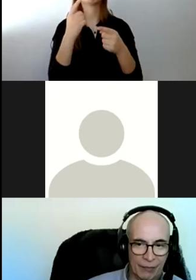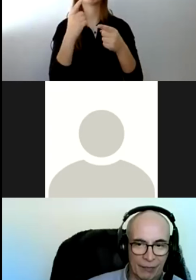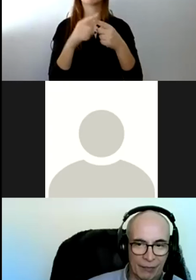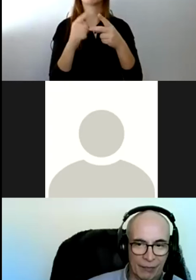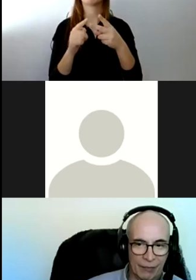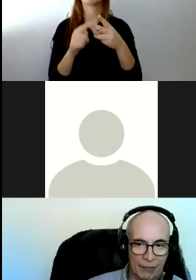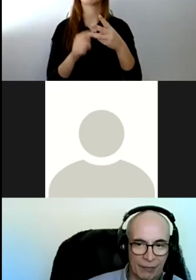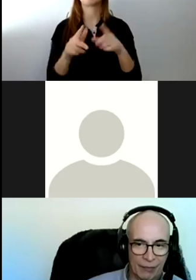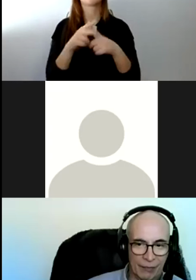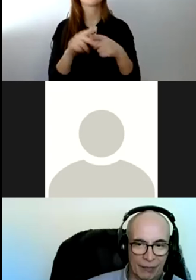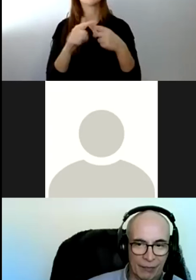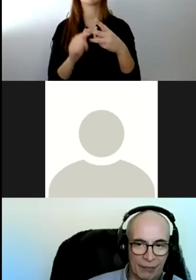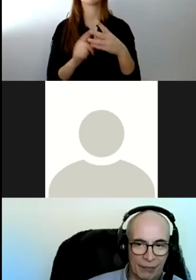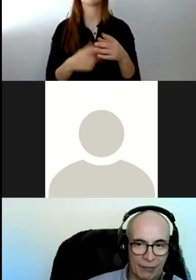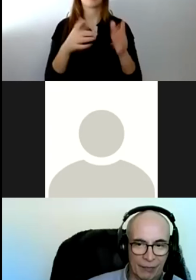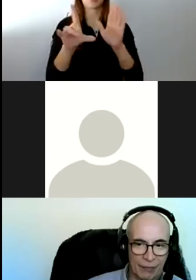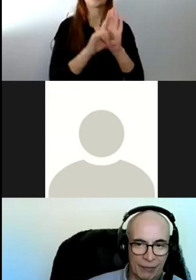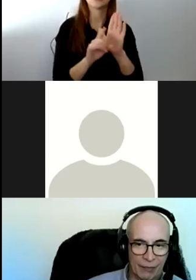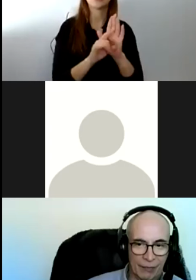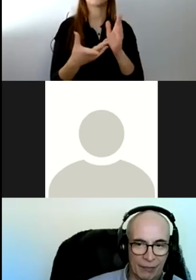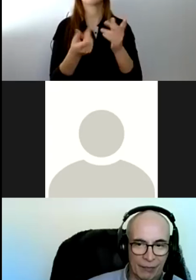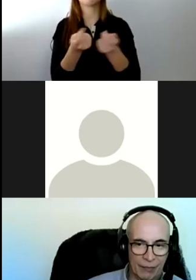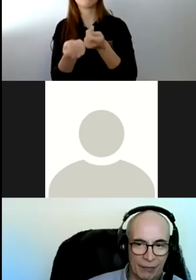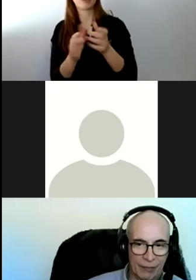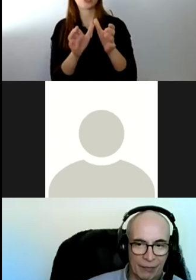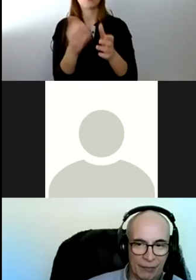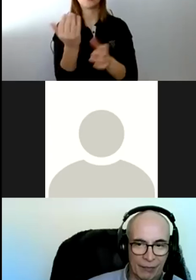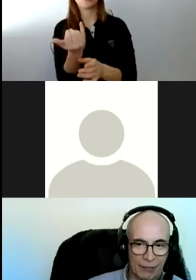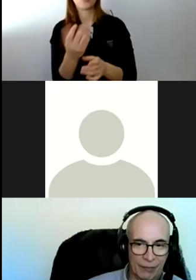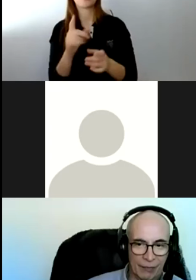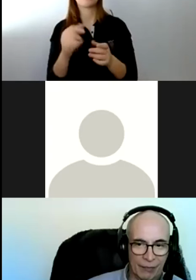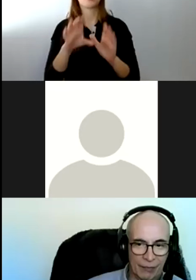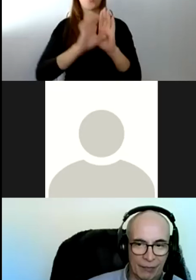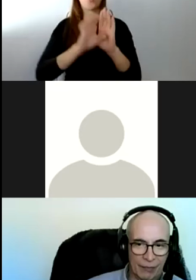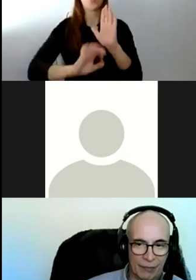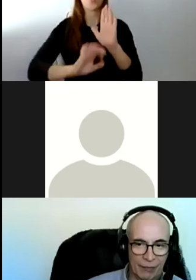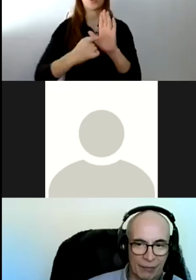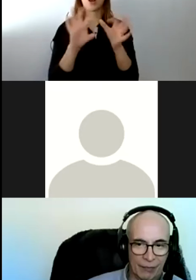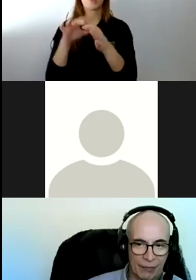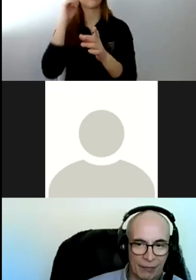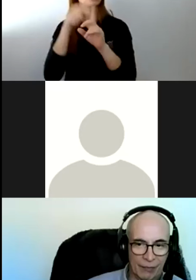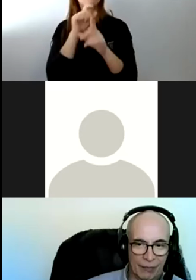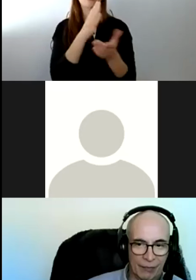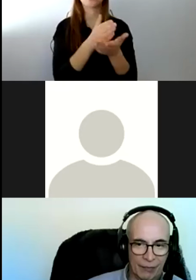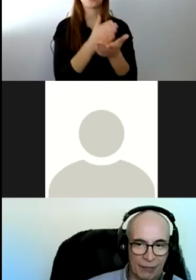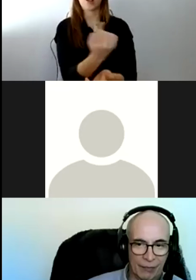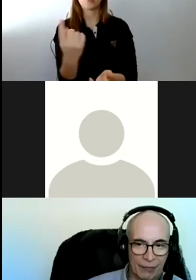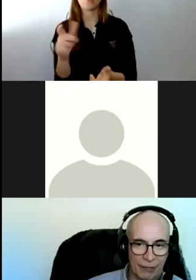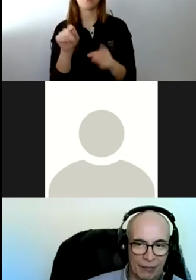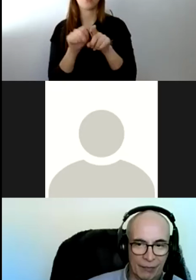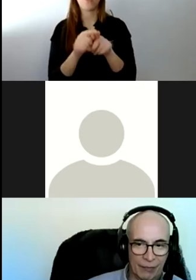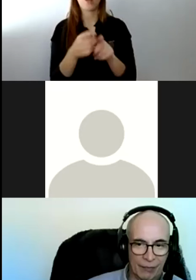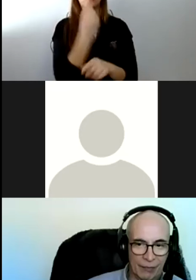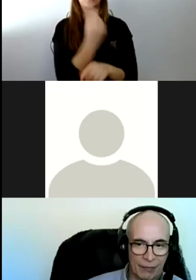legislativos, organizacionais e curriculares que, em conjunto, permite a cada escola dar resposta à medida de cada